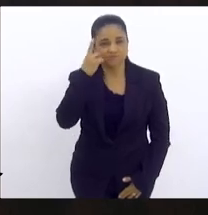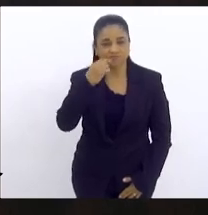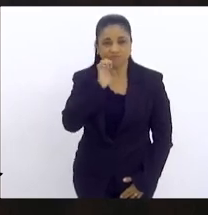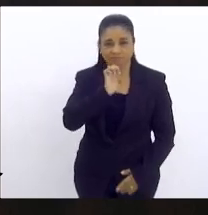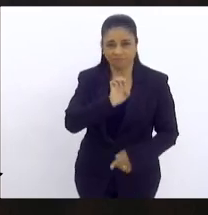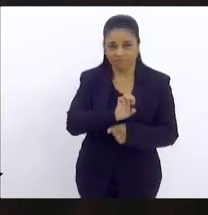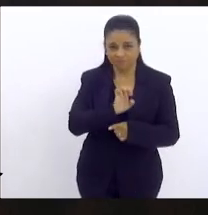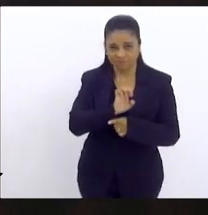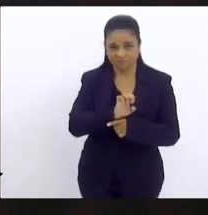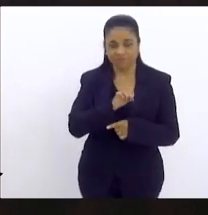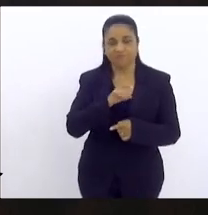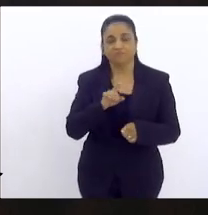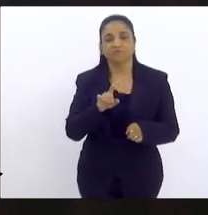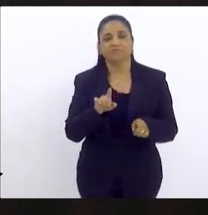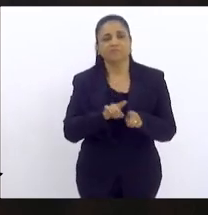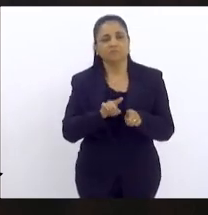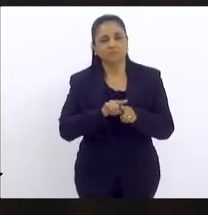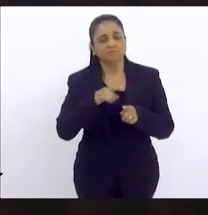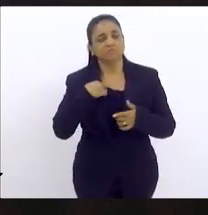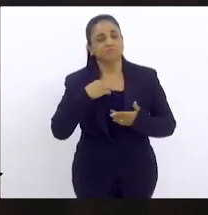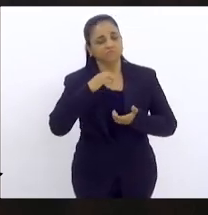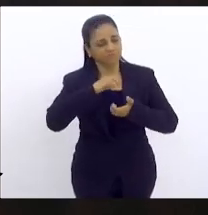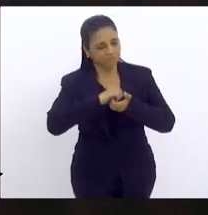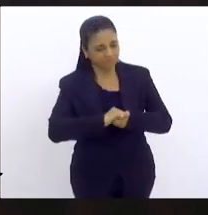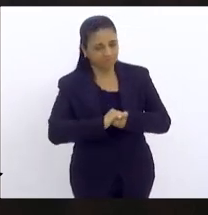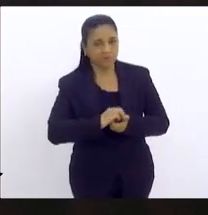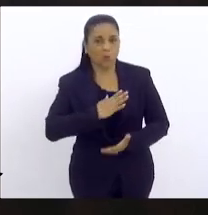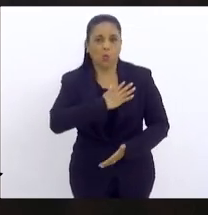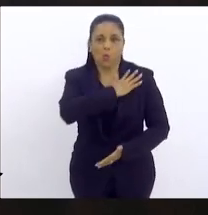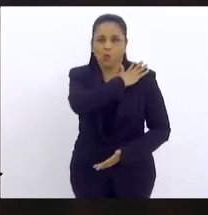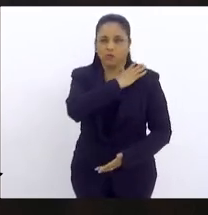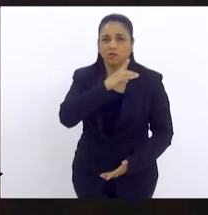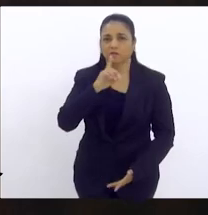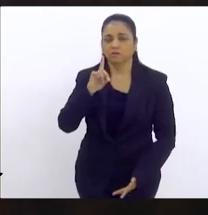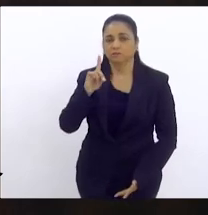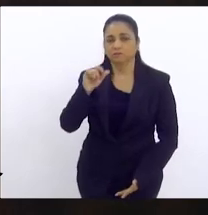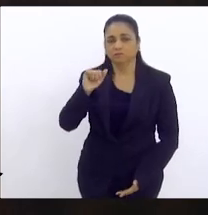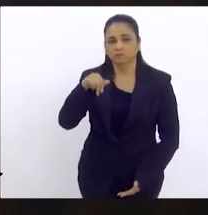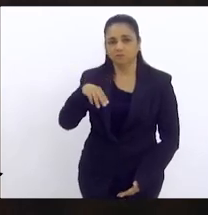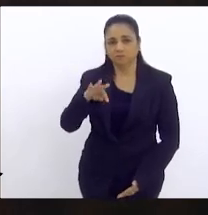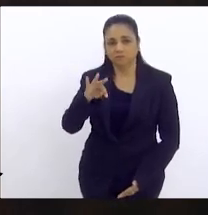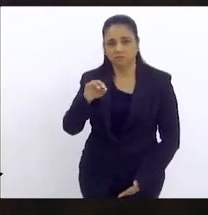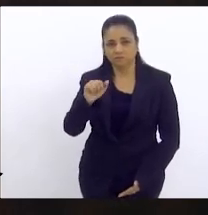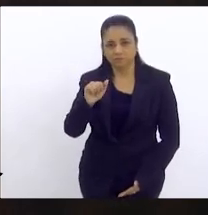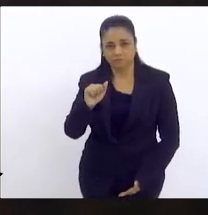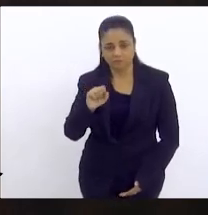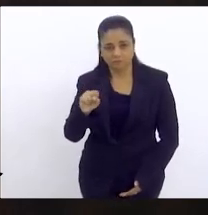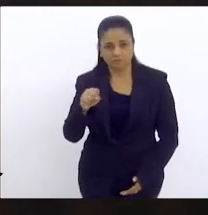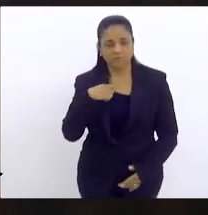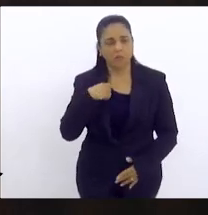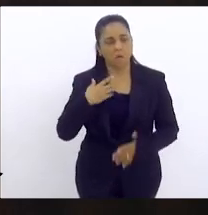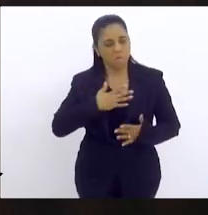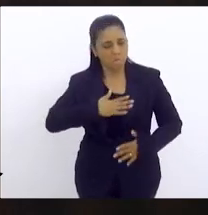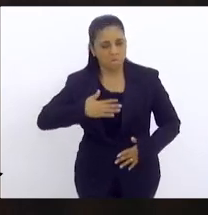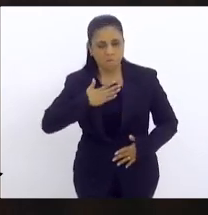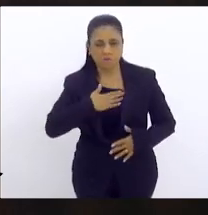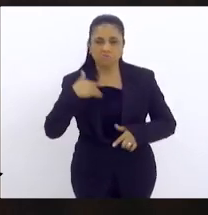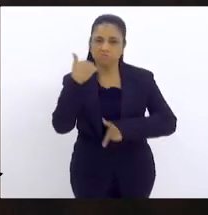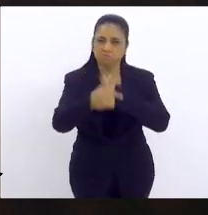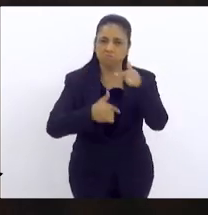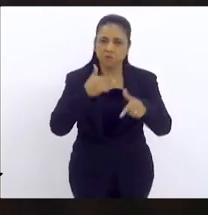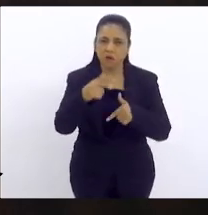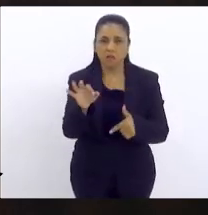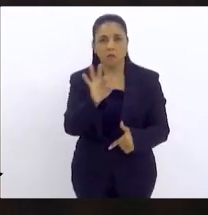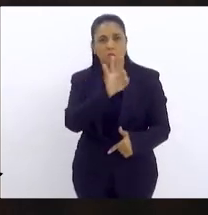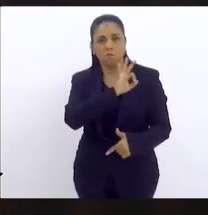na pessoa do Coronel Dantas quando eu tive o prazer de trabalhar nessa polícia tem uma boa